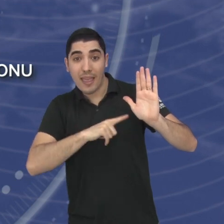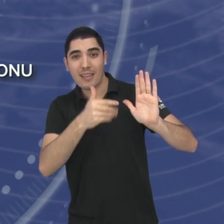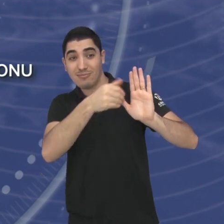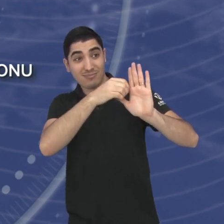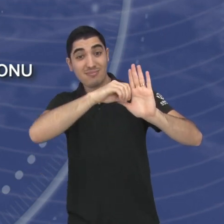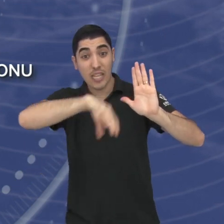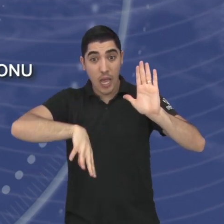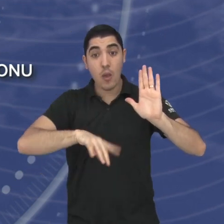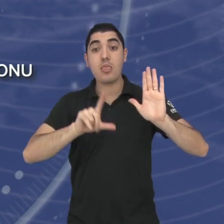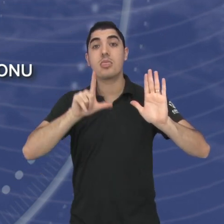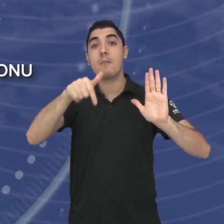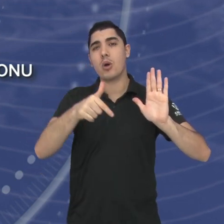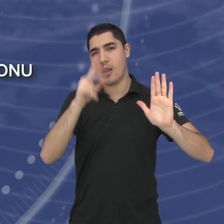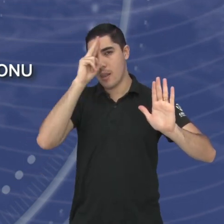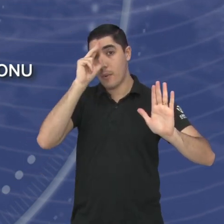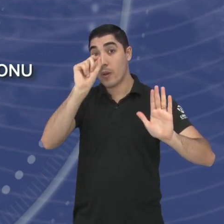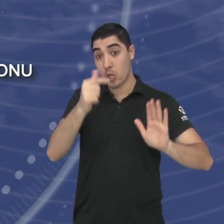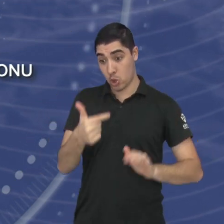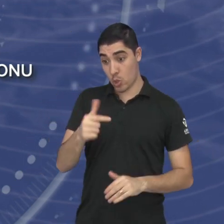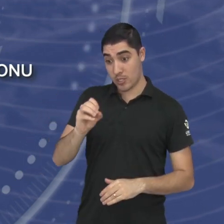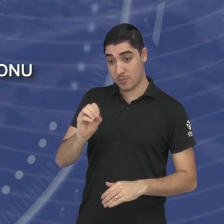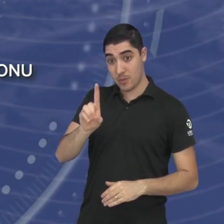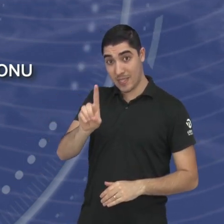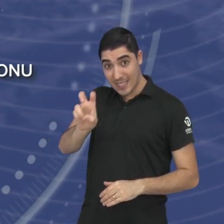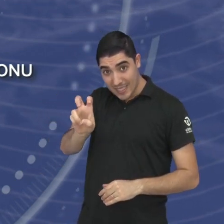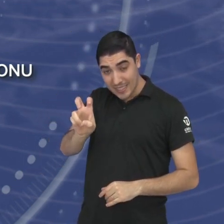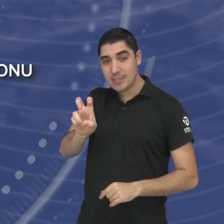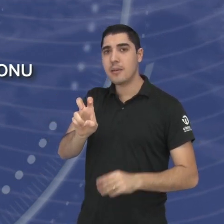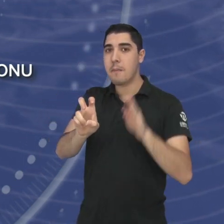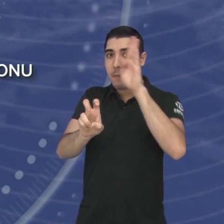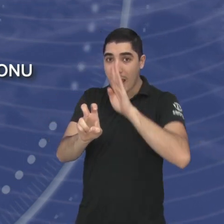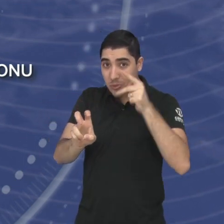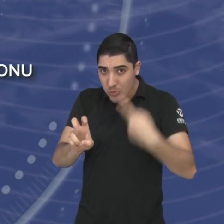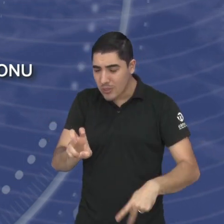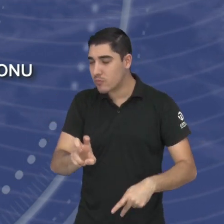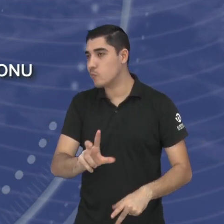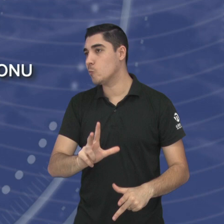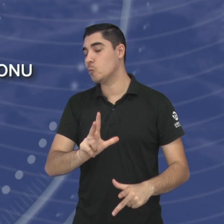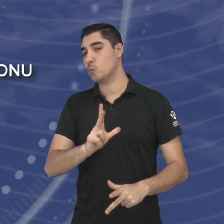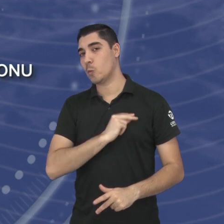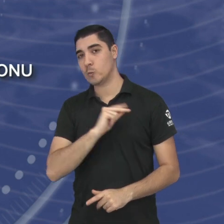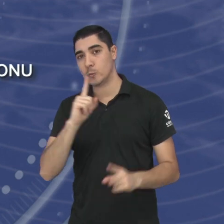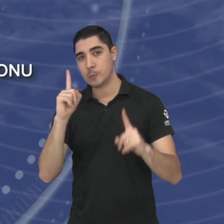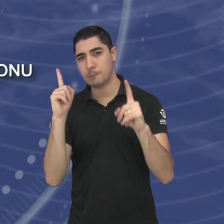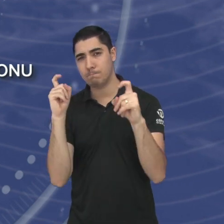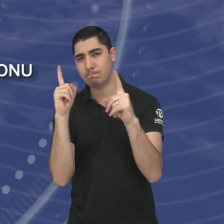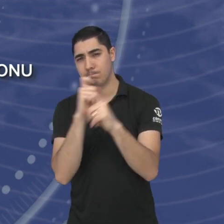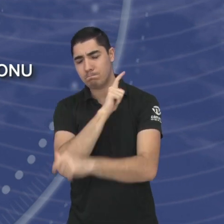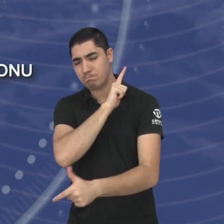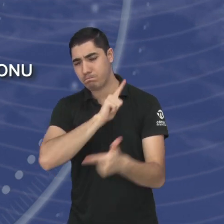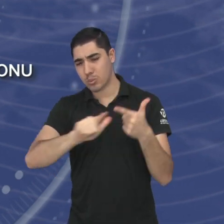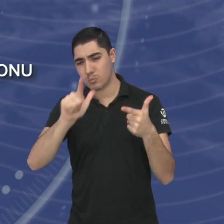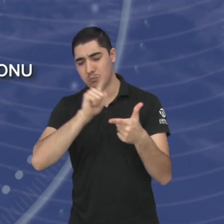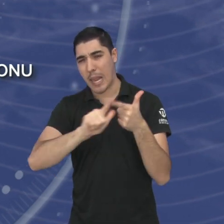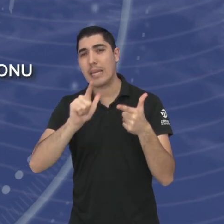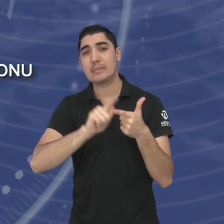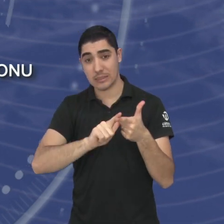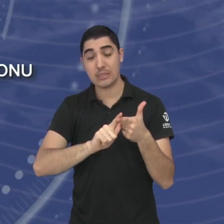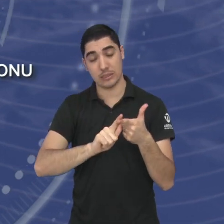2015 o Brasil já ficou numa situação bem complicada, né? Saiu em 2014, já em 2015.